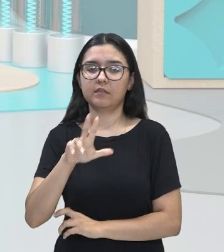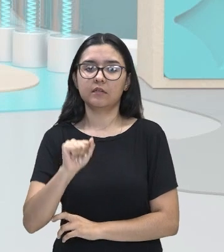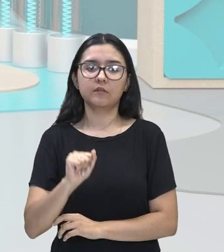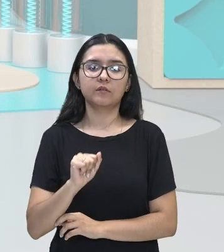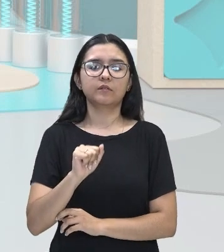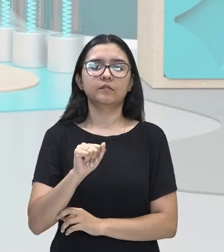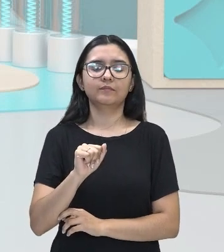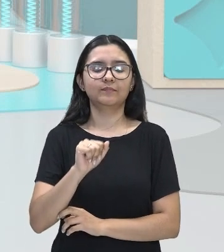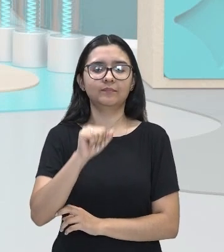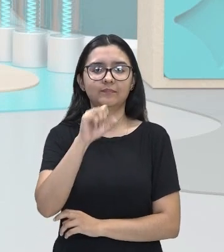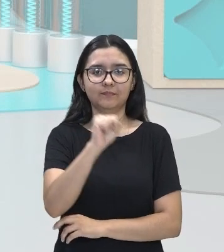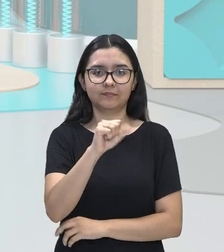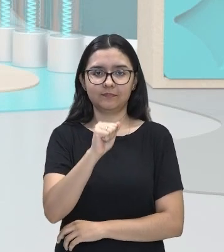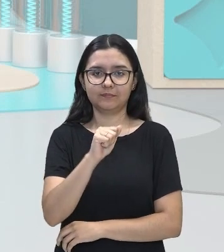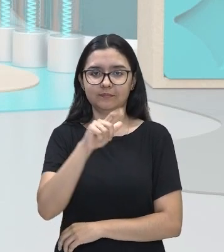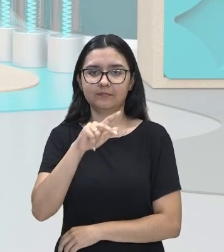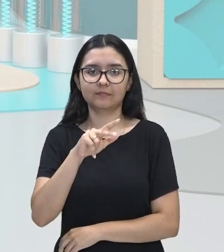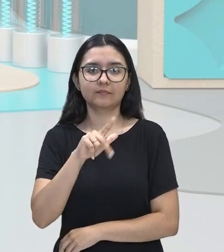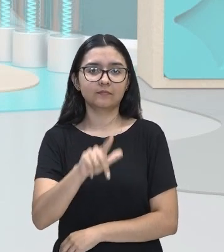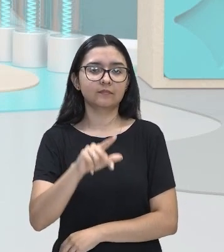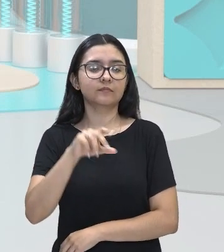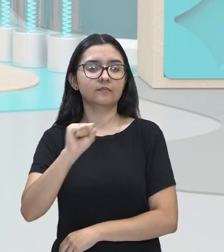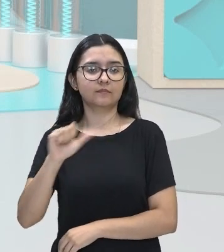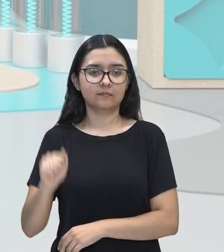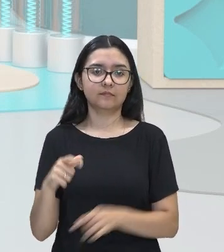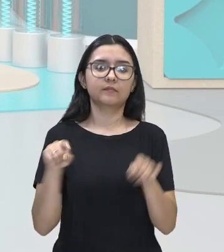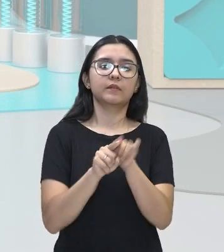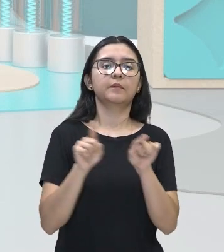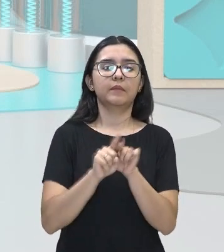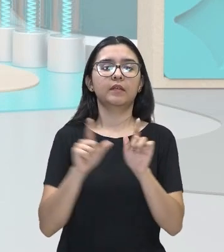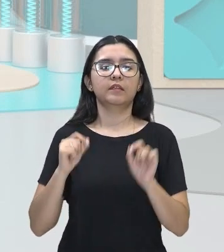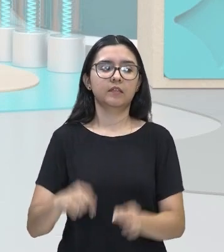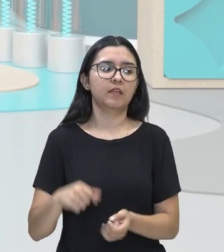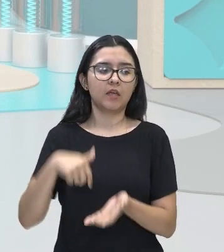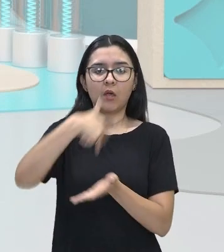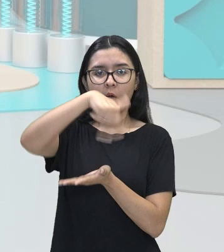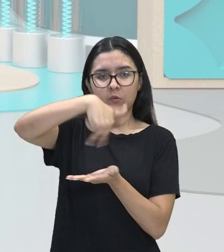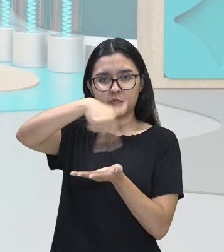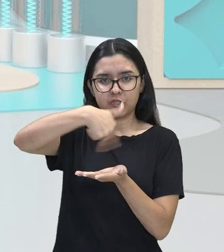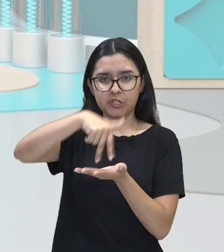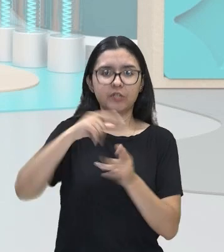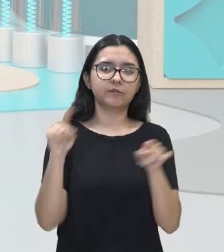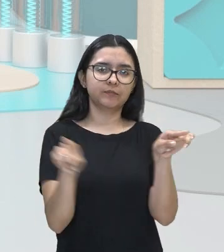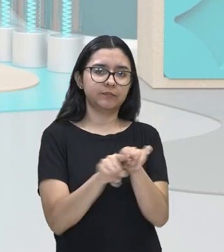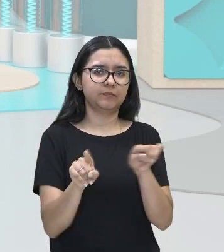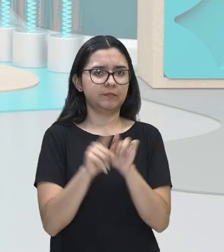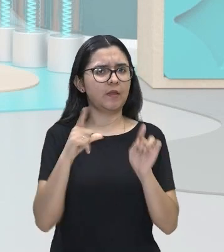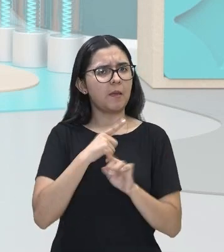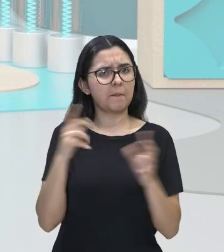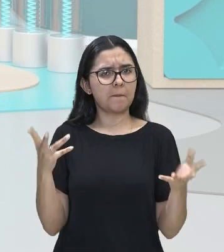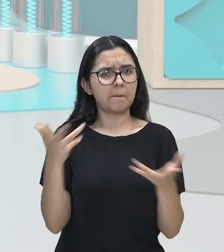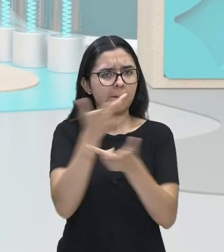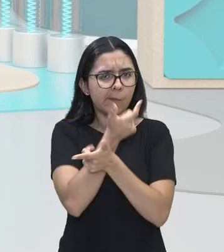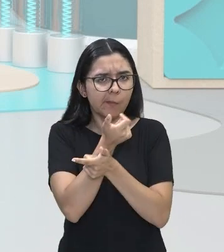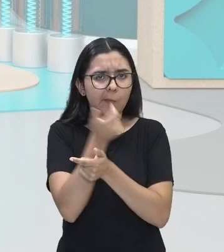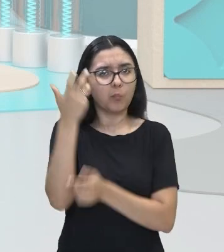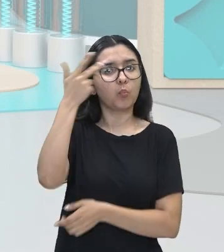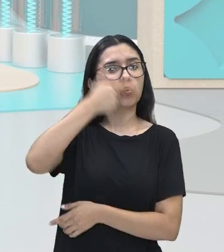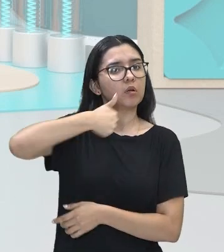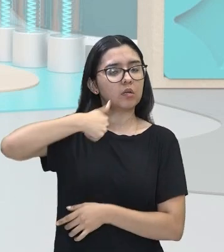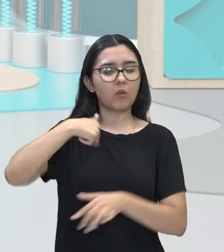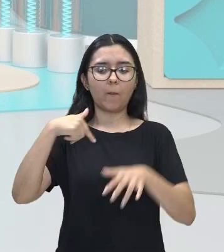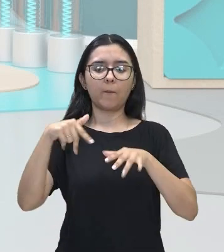os giros, que são os movimentos circulares, que se você parar para prestar atenção, dão todo o embelezamento para a